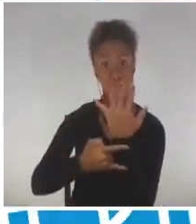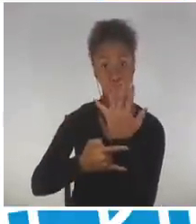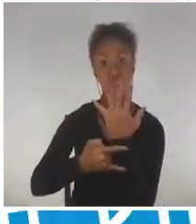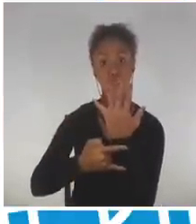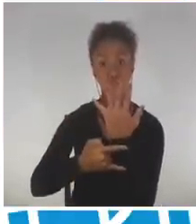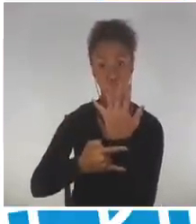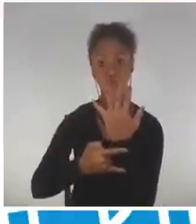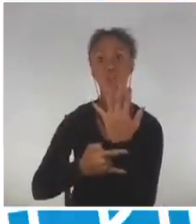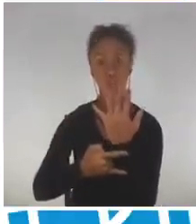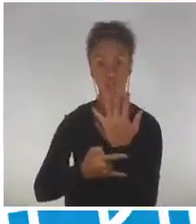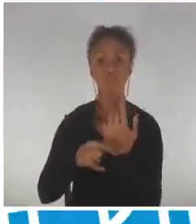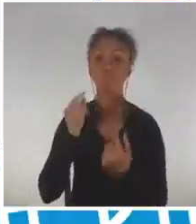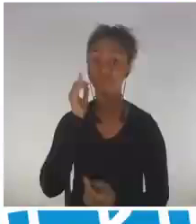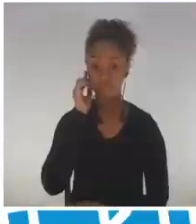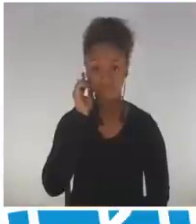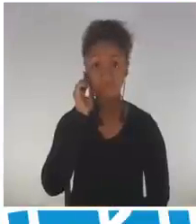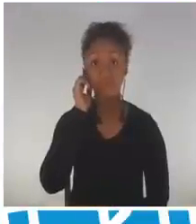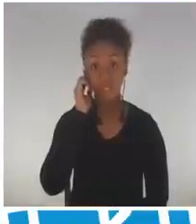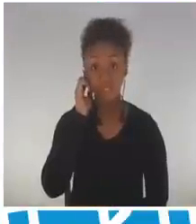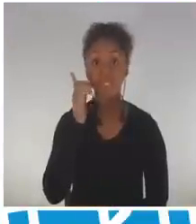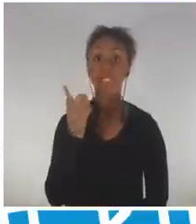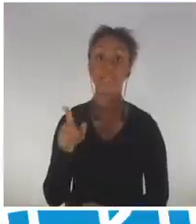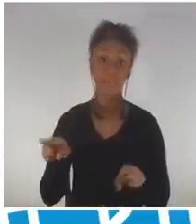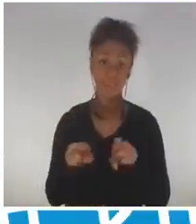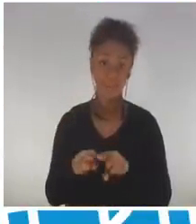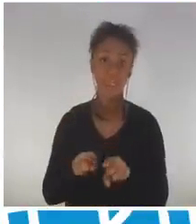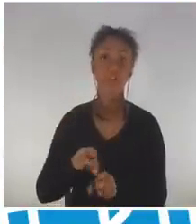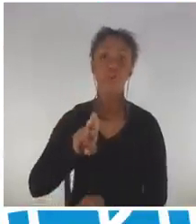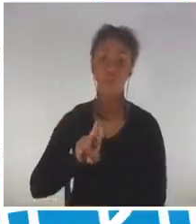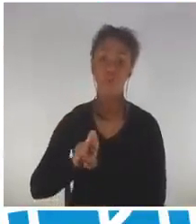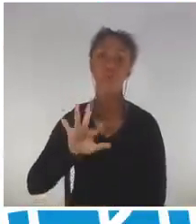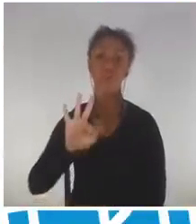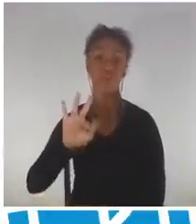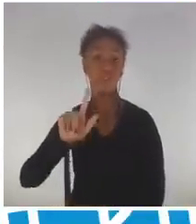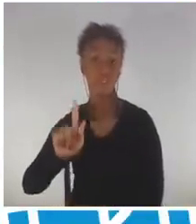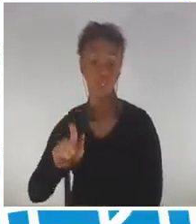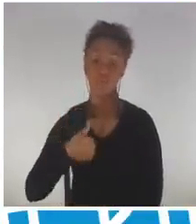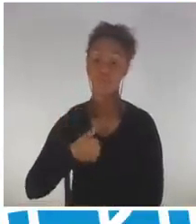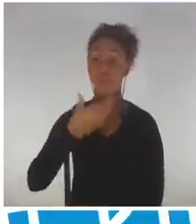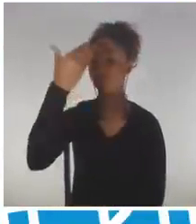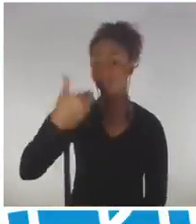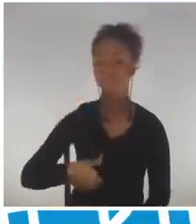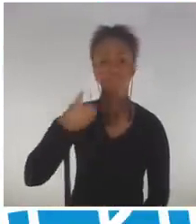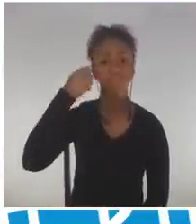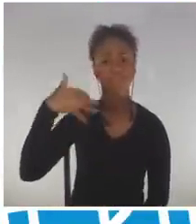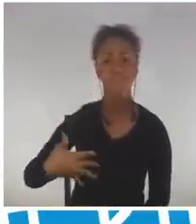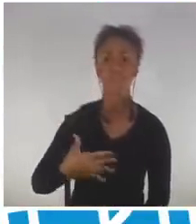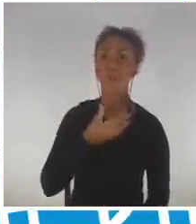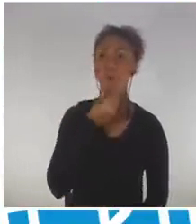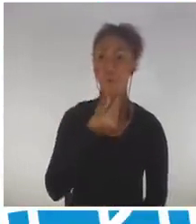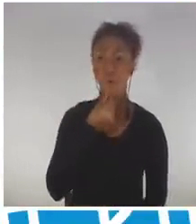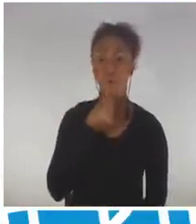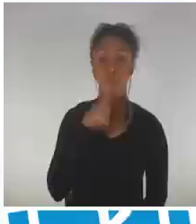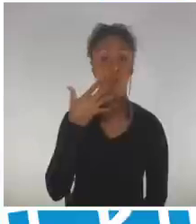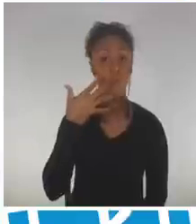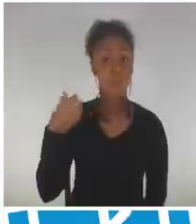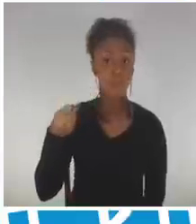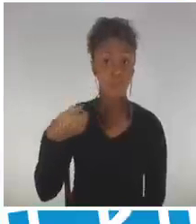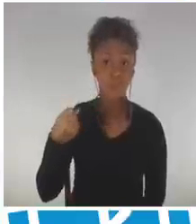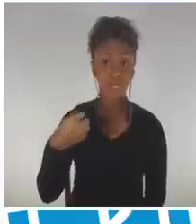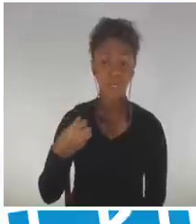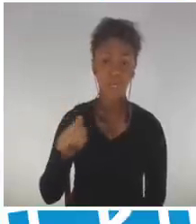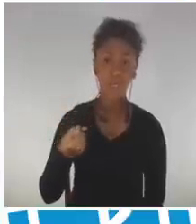avaliação educacional. Sou um homem branco, na faixa dos 50 e poucos anos.